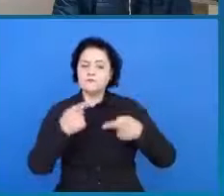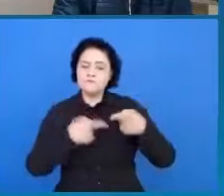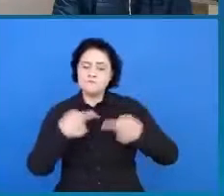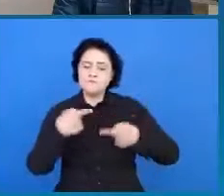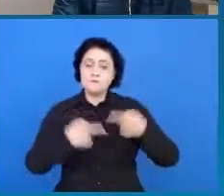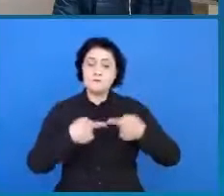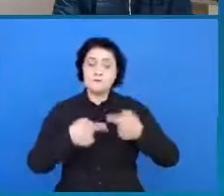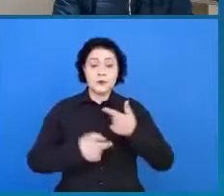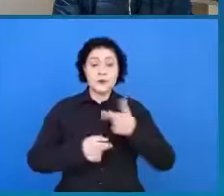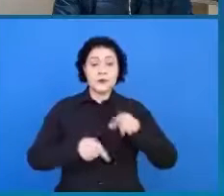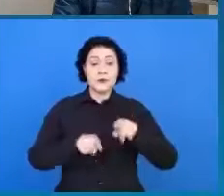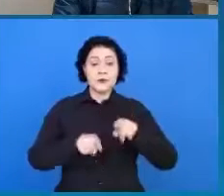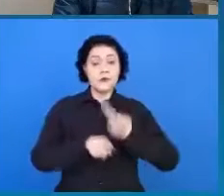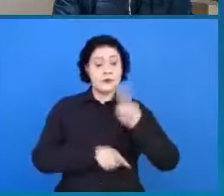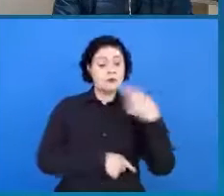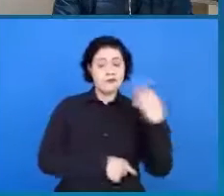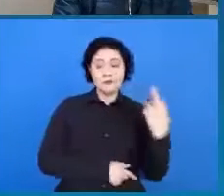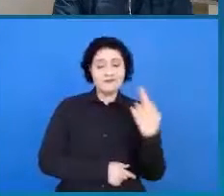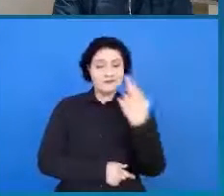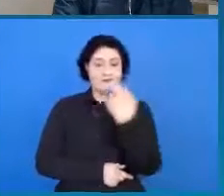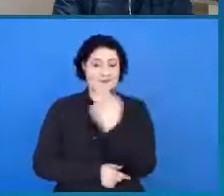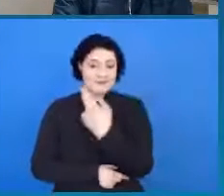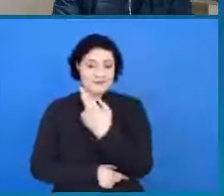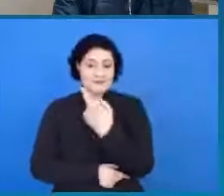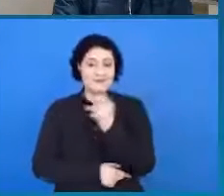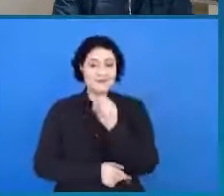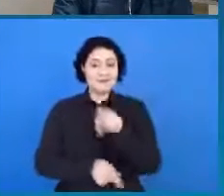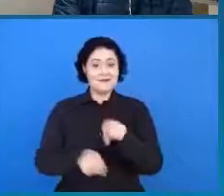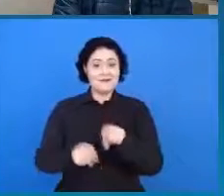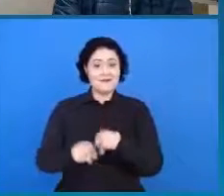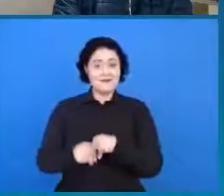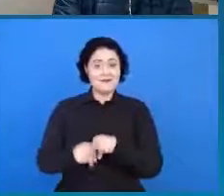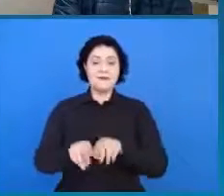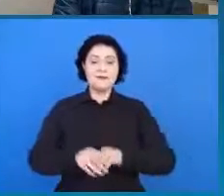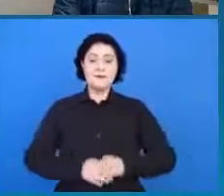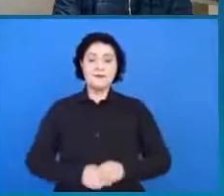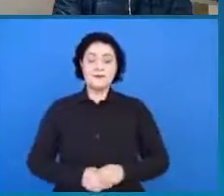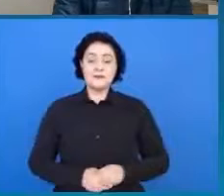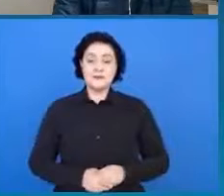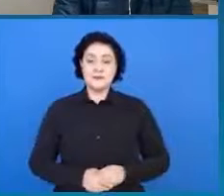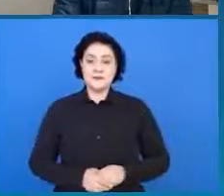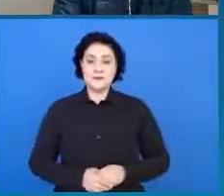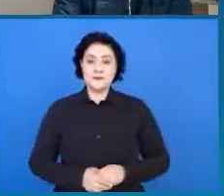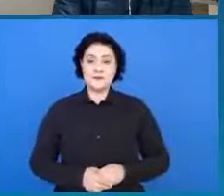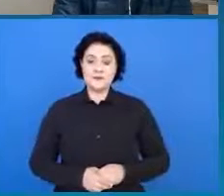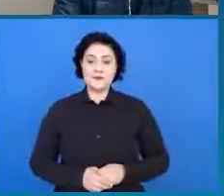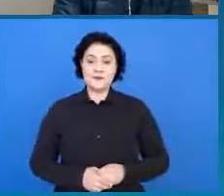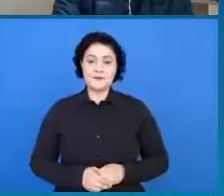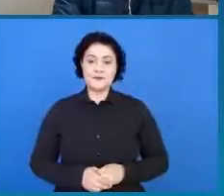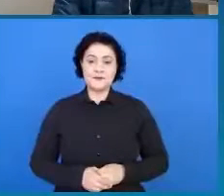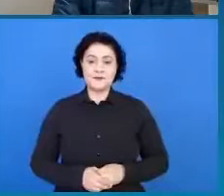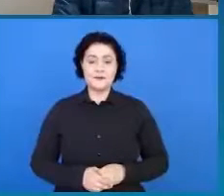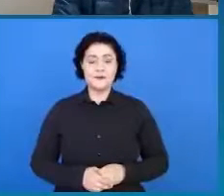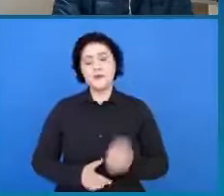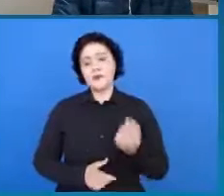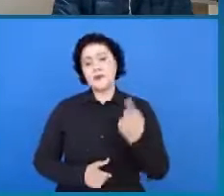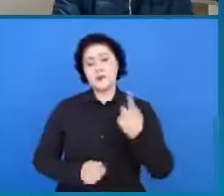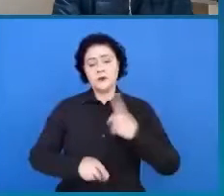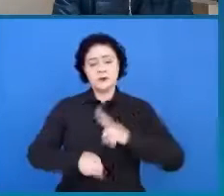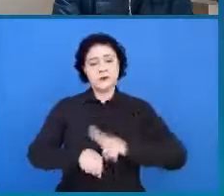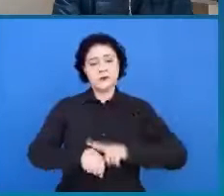e me devolveram a medalha uma resposta o e passado algum